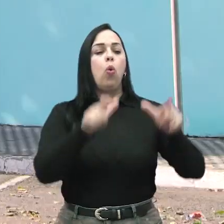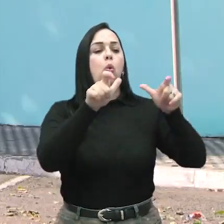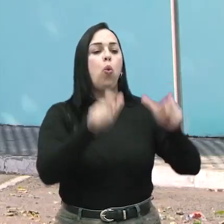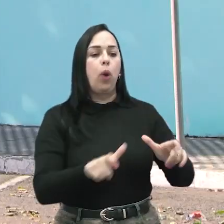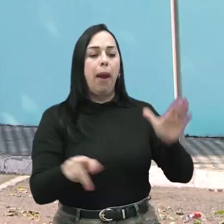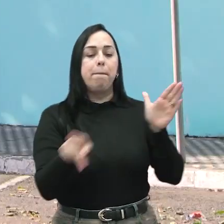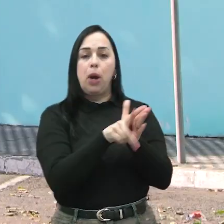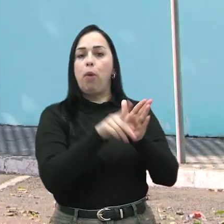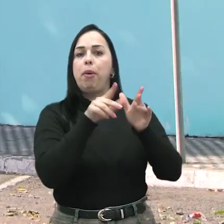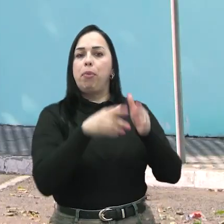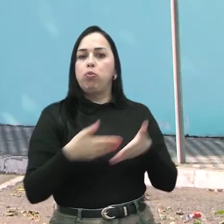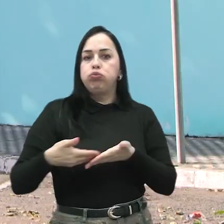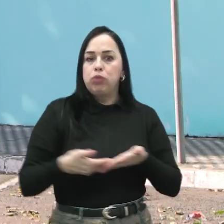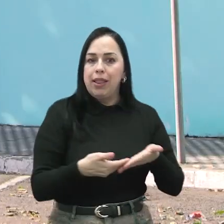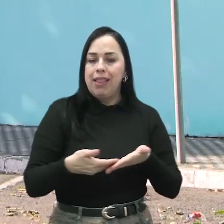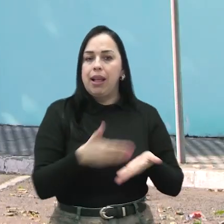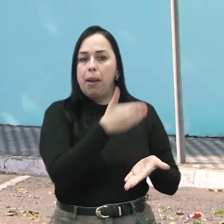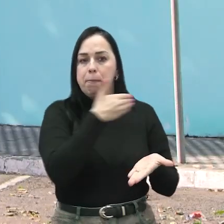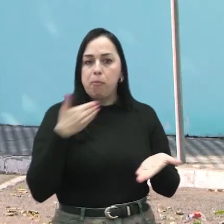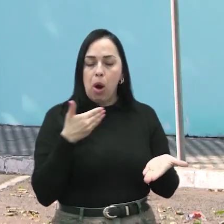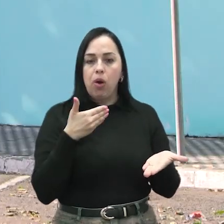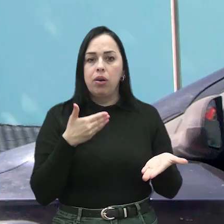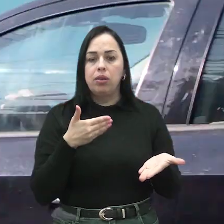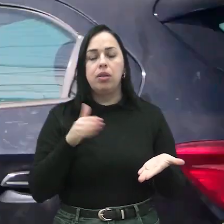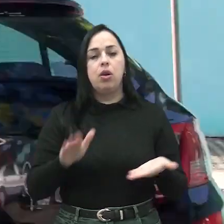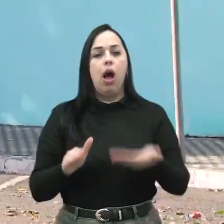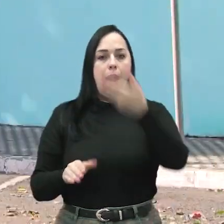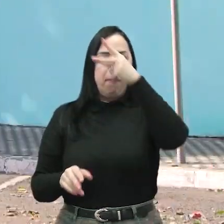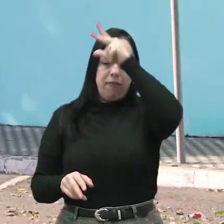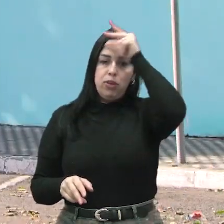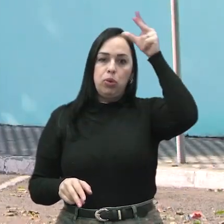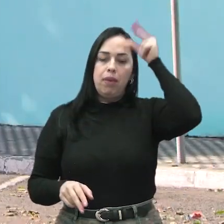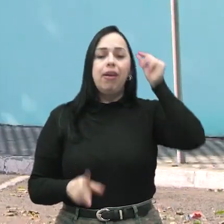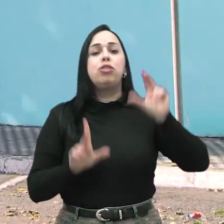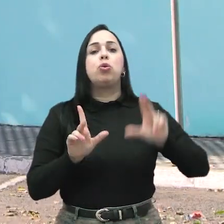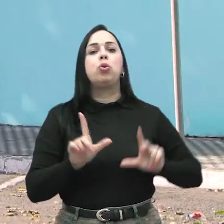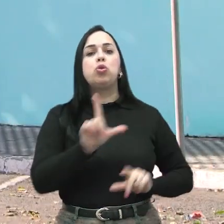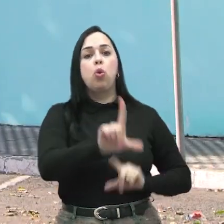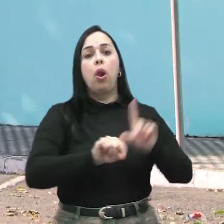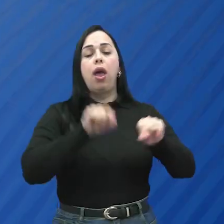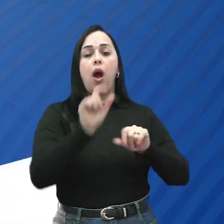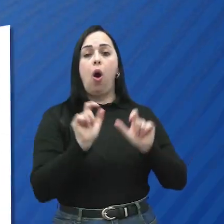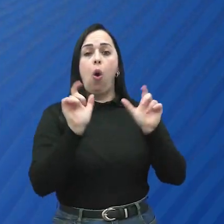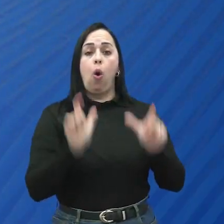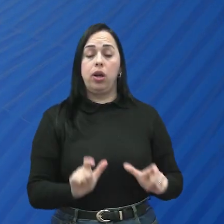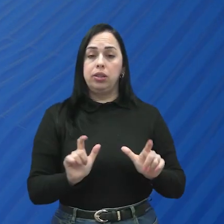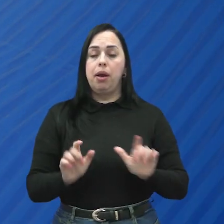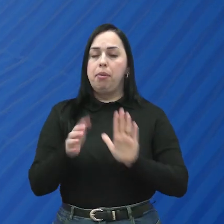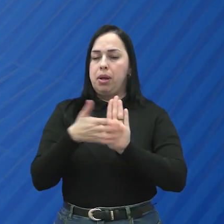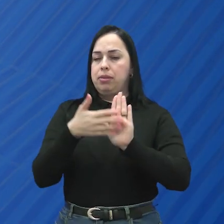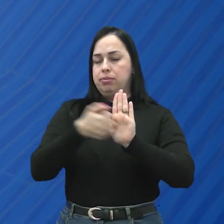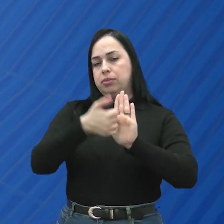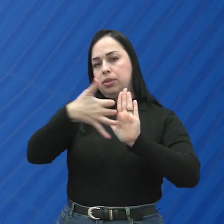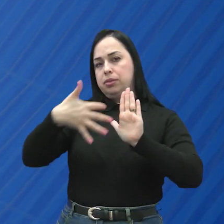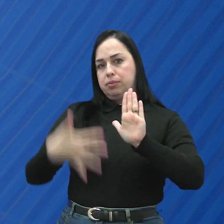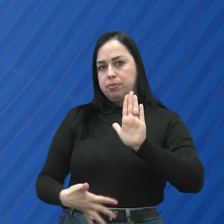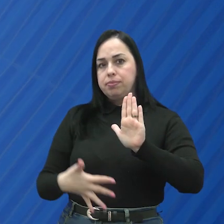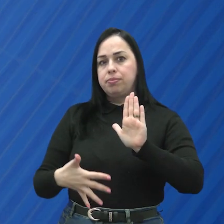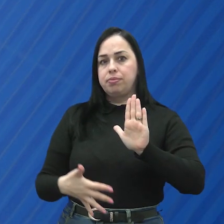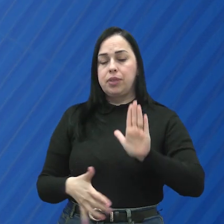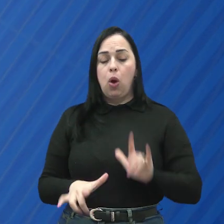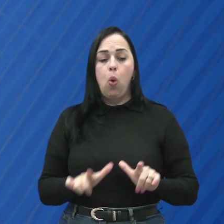regulamentação e a criação do memorial ficarão a cargo do Poder Executivo. Segundo a